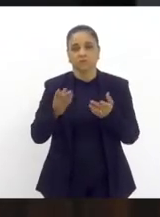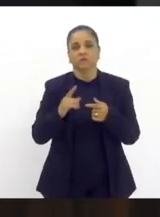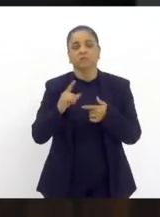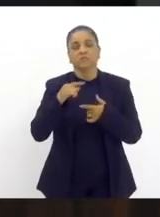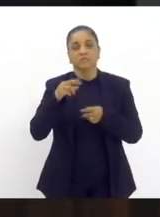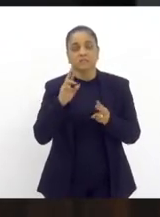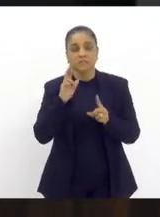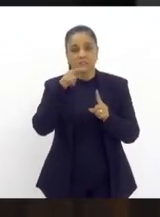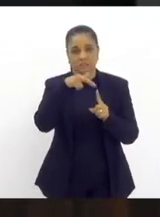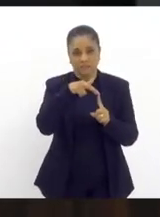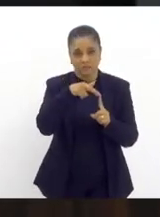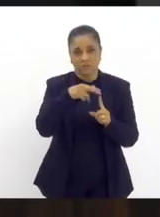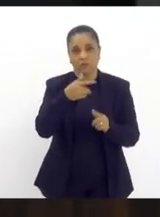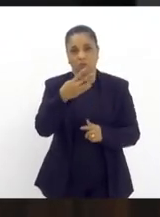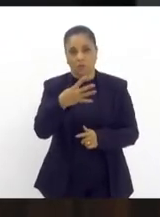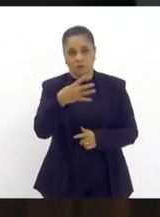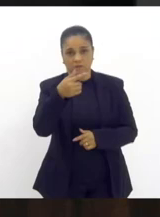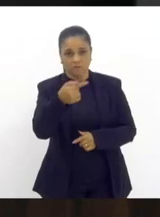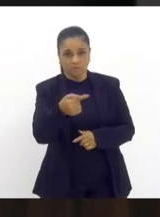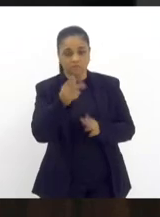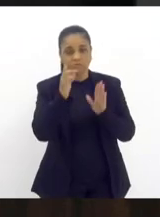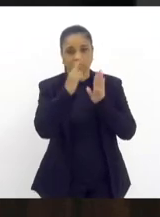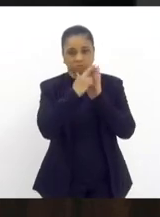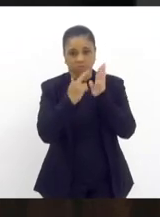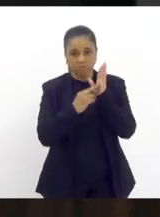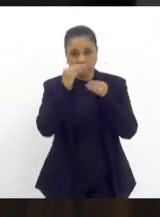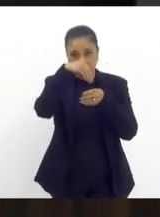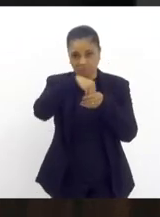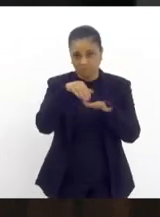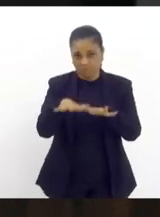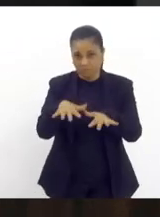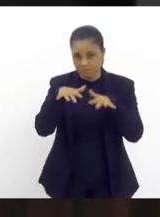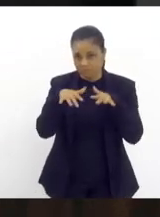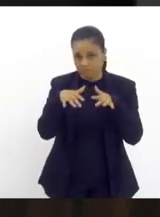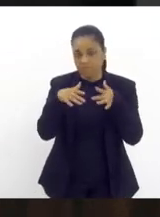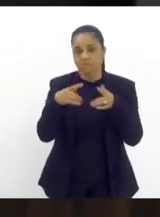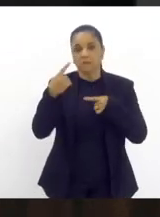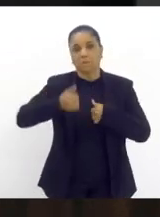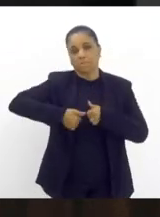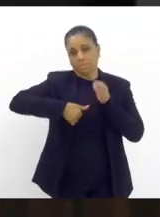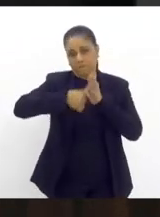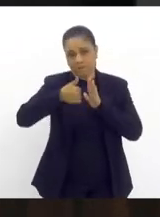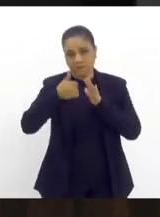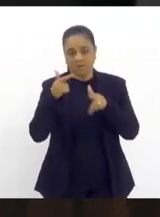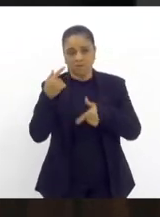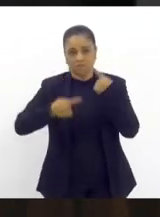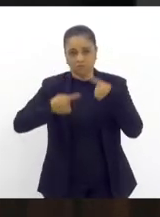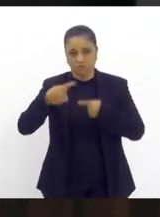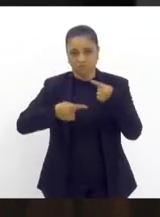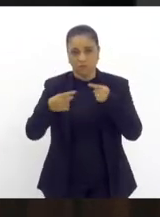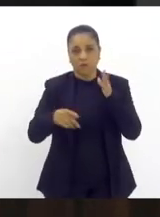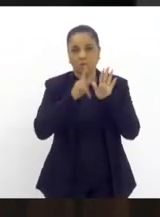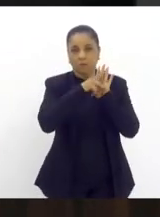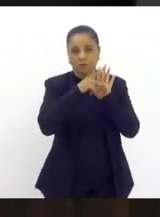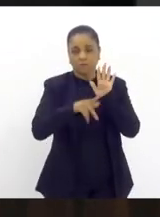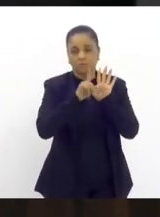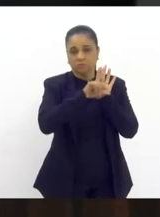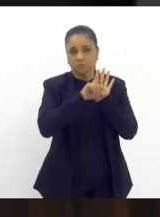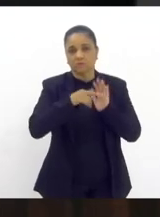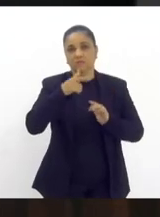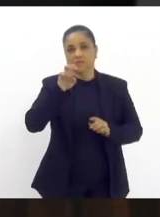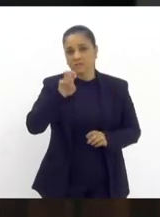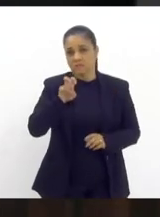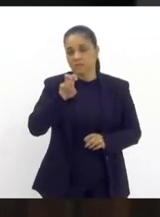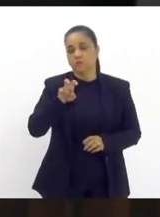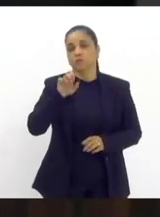do artigo 47 do Regimento Interno em tramitação ordinária em primeira discussão projeto de lei nº 58 28